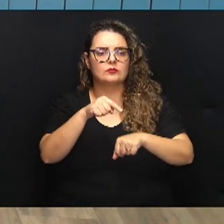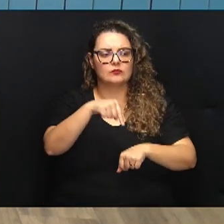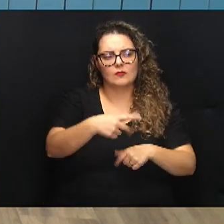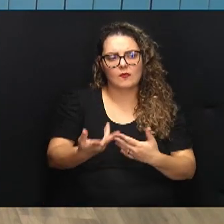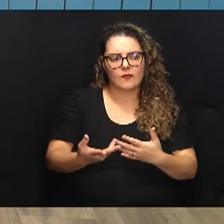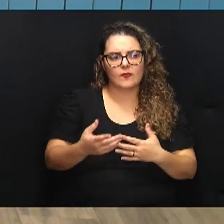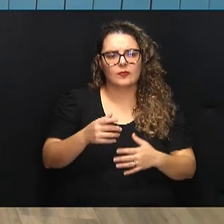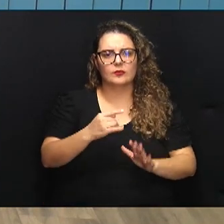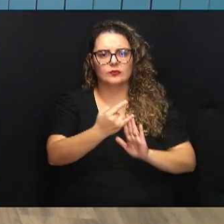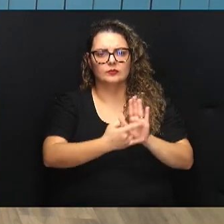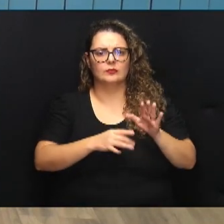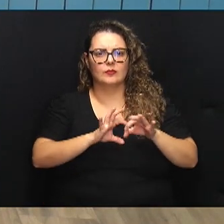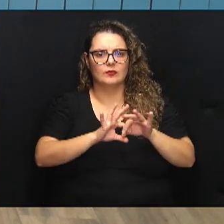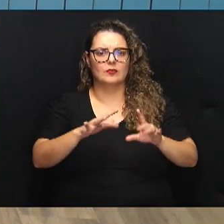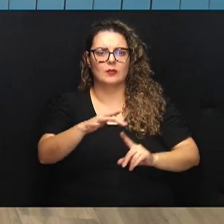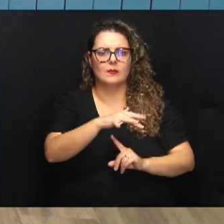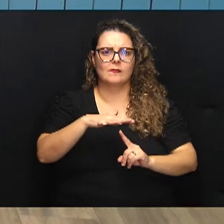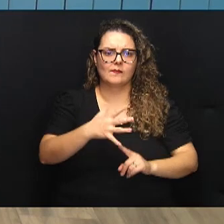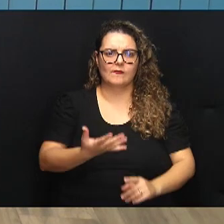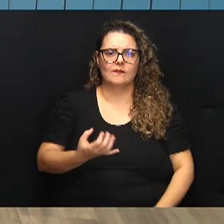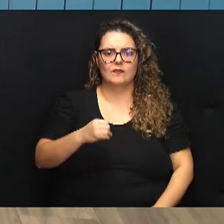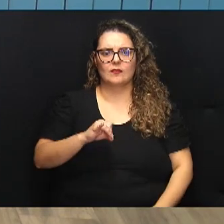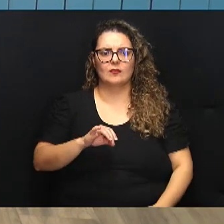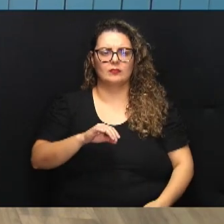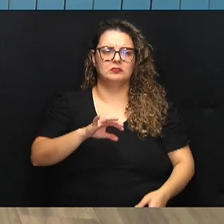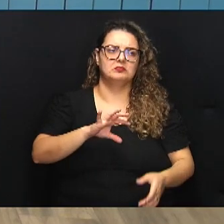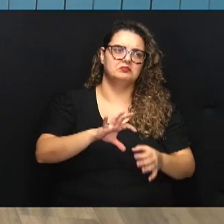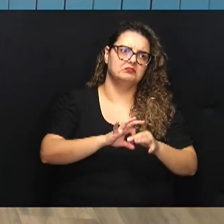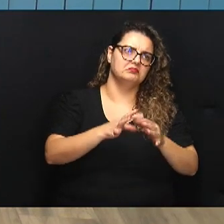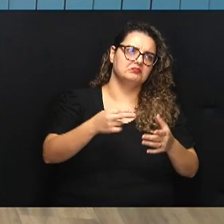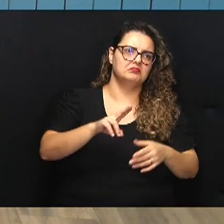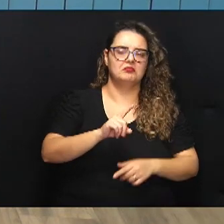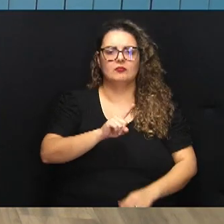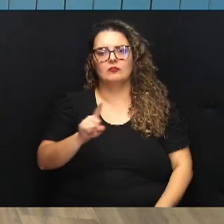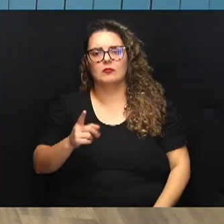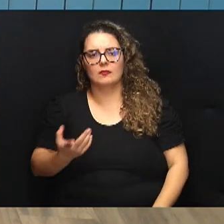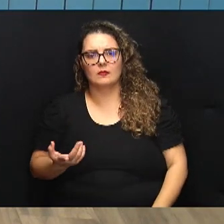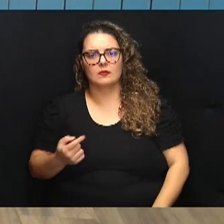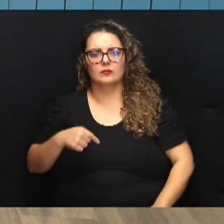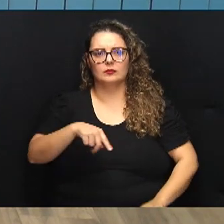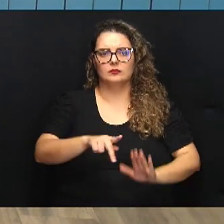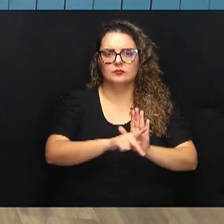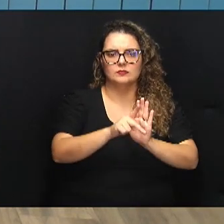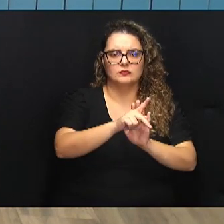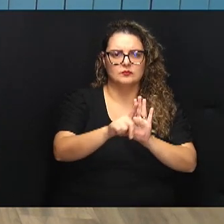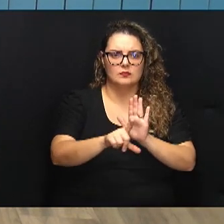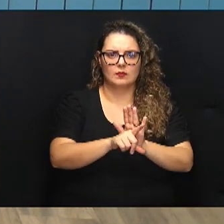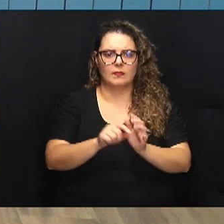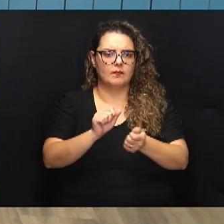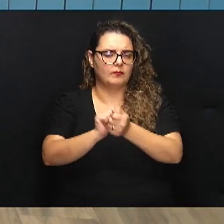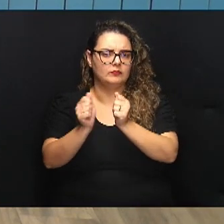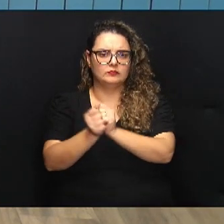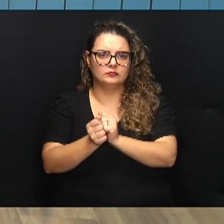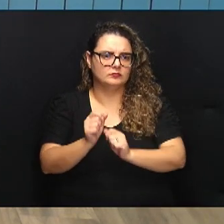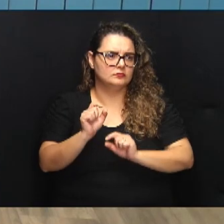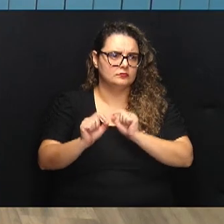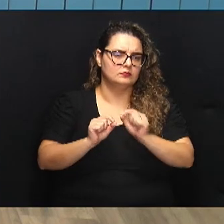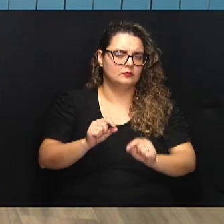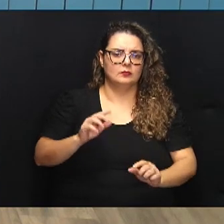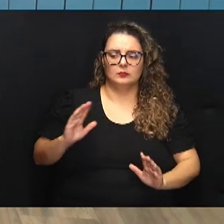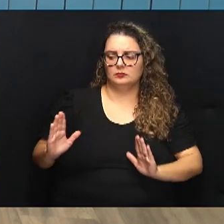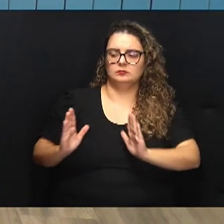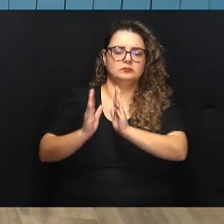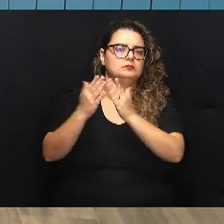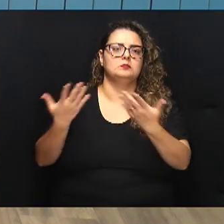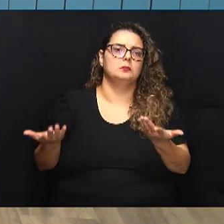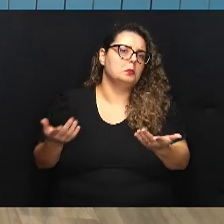de licença ambiental, se são mais flexíveis ou não? Esse projeto de lei, ele se adequa ao que a gente encara, sei